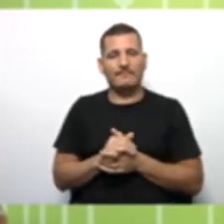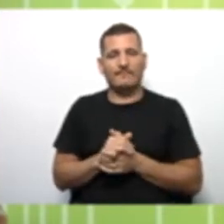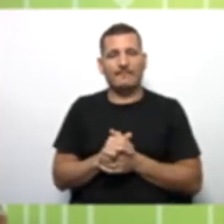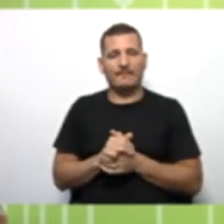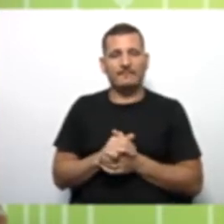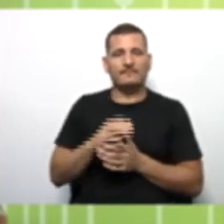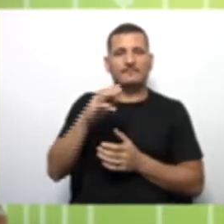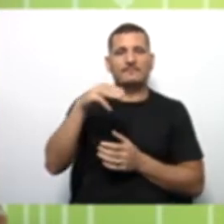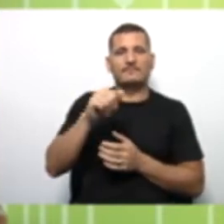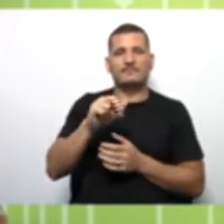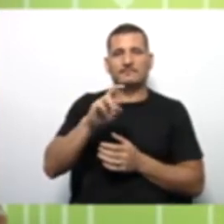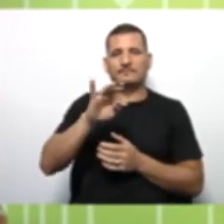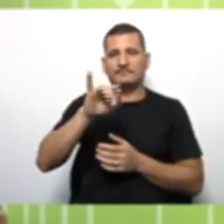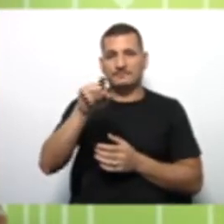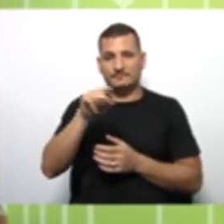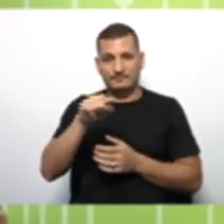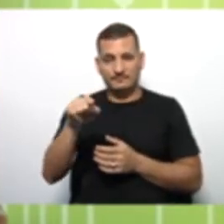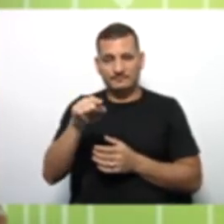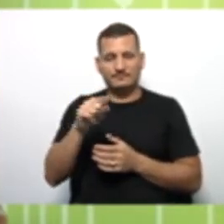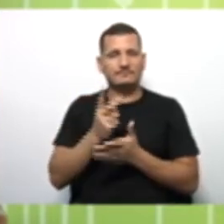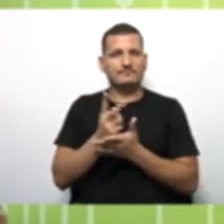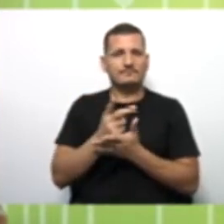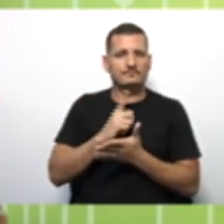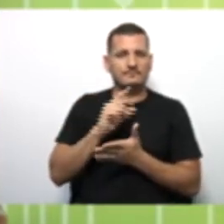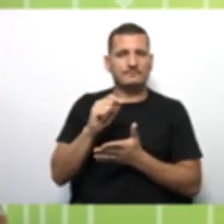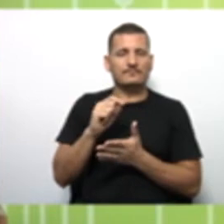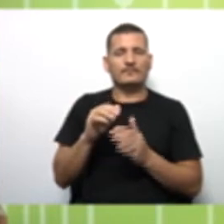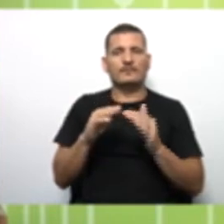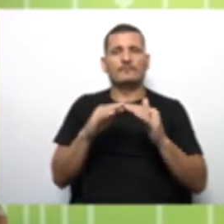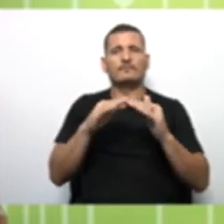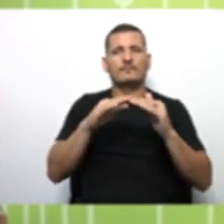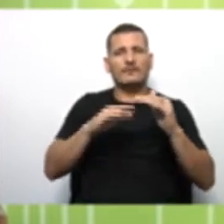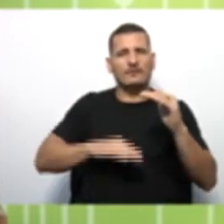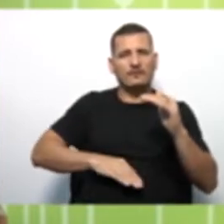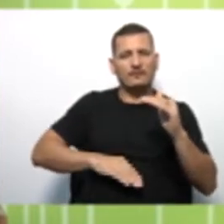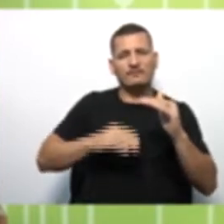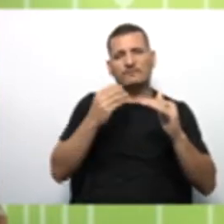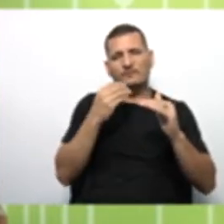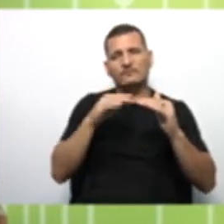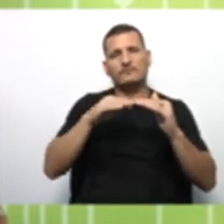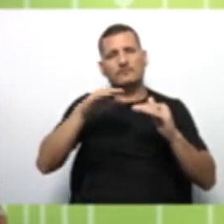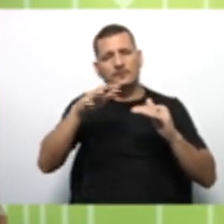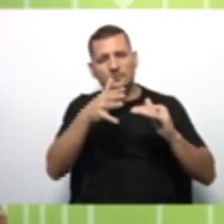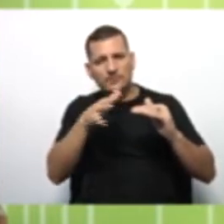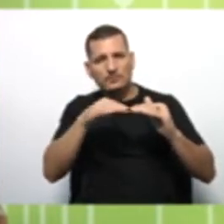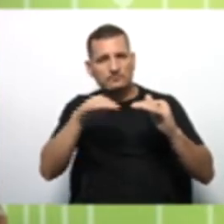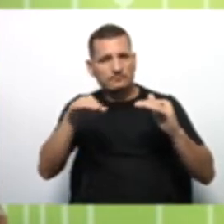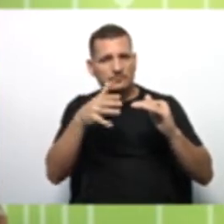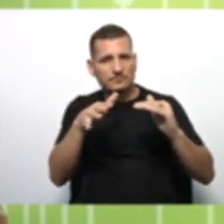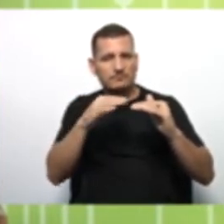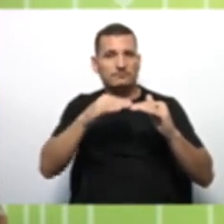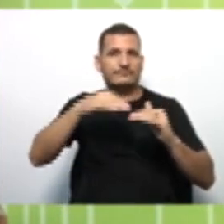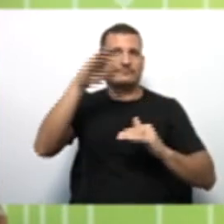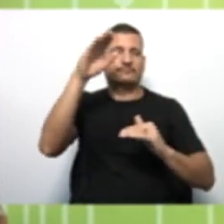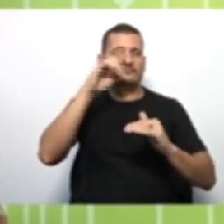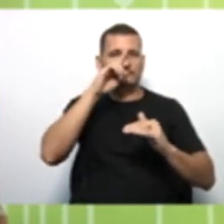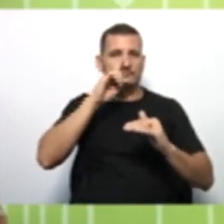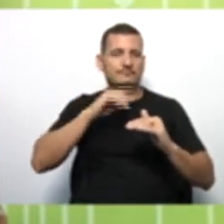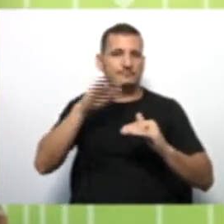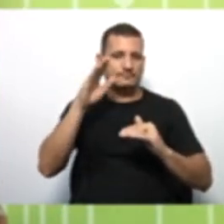qualidade, ou seja, eu não vou conseguir entregar aquilo que me pedem. Isso aí é o mais perigoso do meu projeto. E aquele risco alto, meu